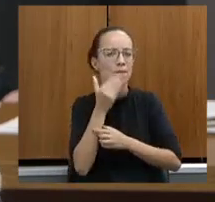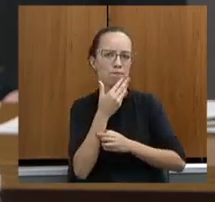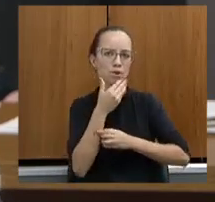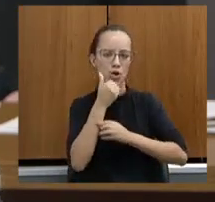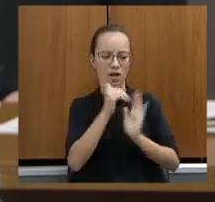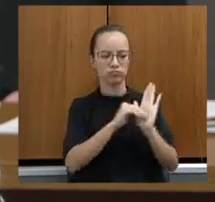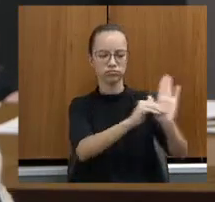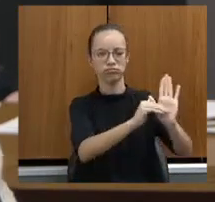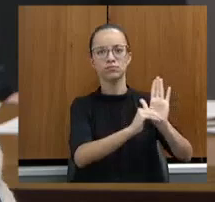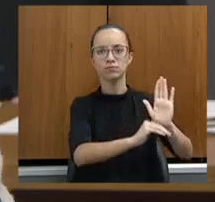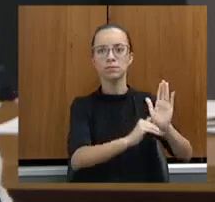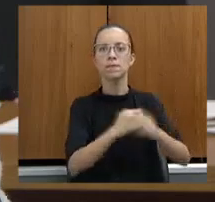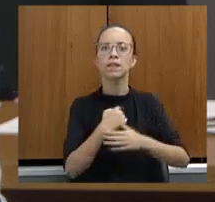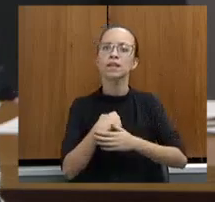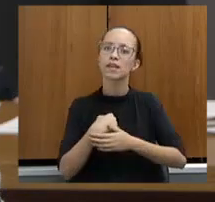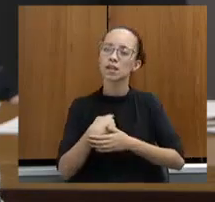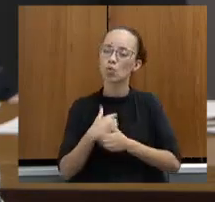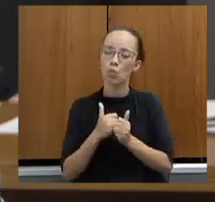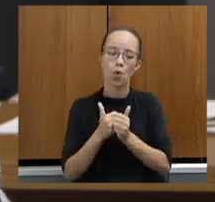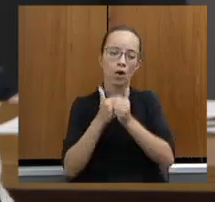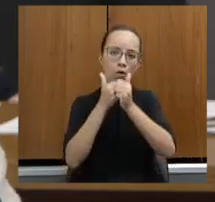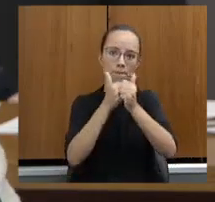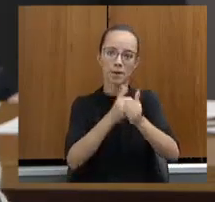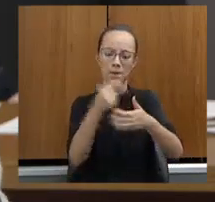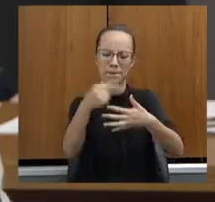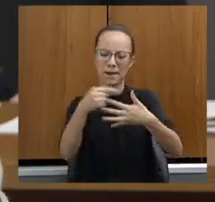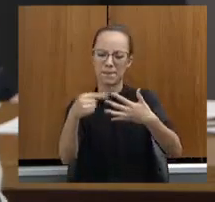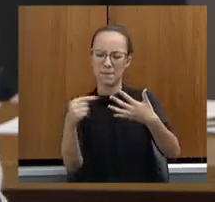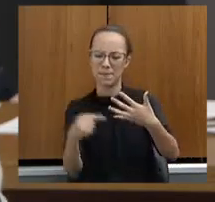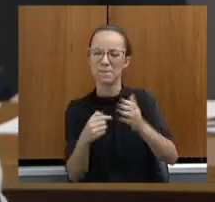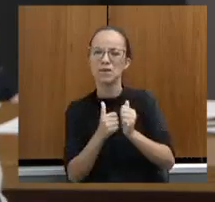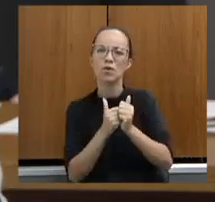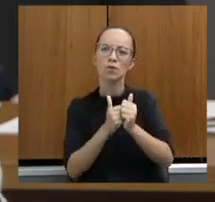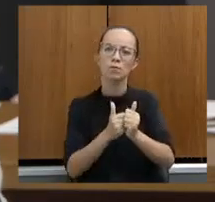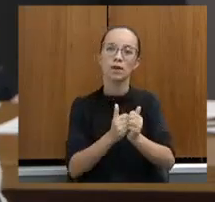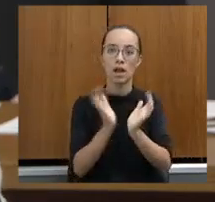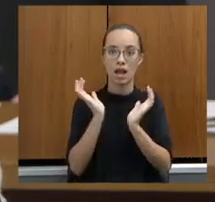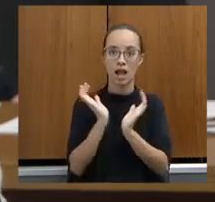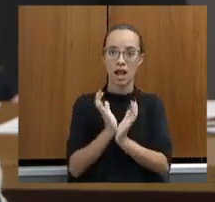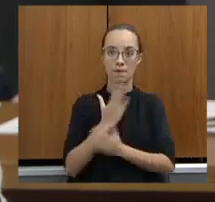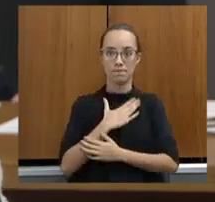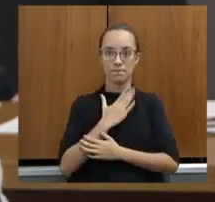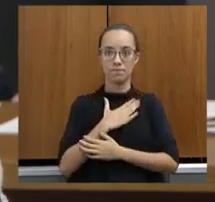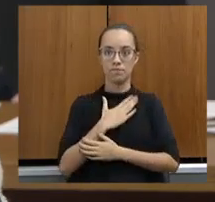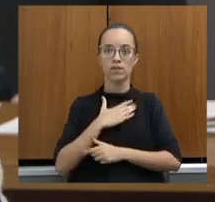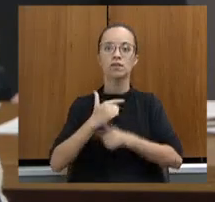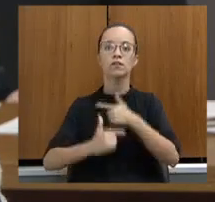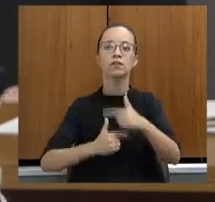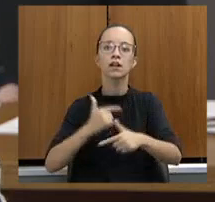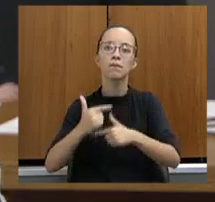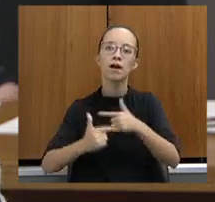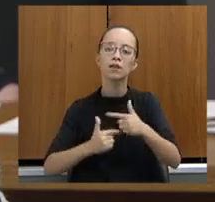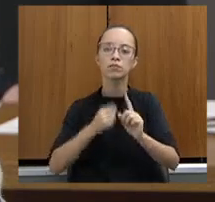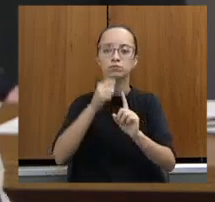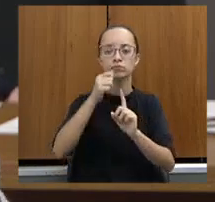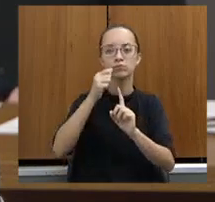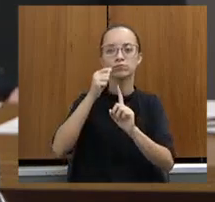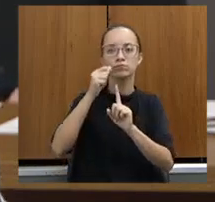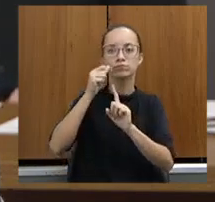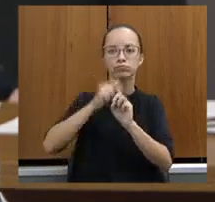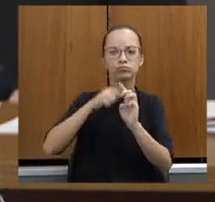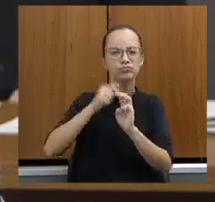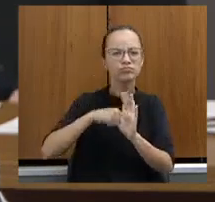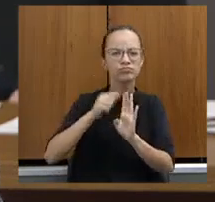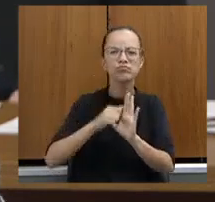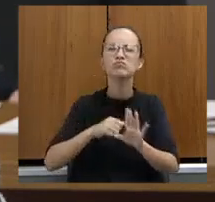pessoas do Rio Doce eu acompanho todas essas questões minha equipe trabalha já alguns meses todos os dias